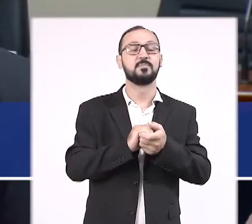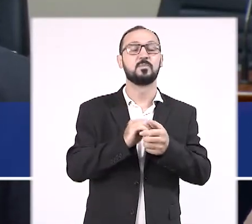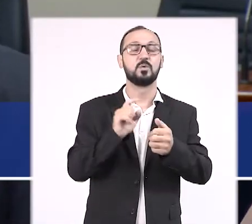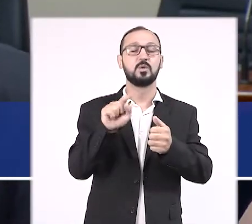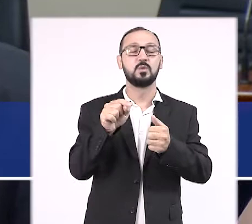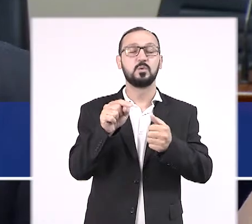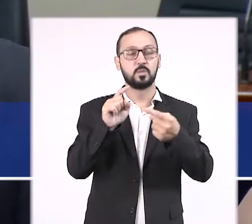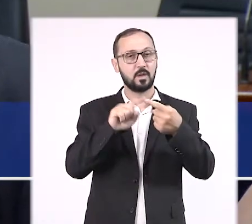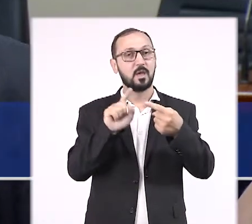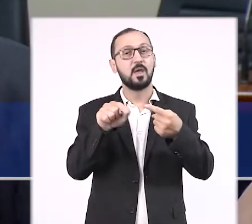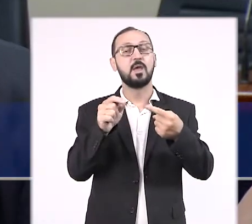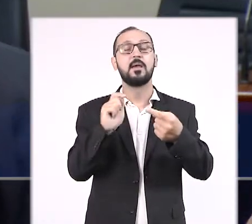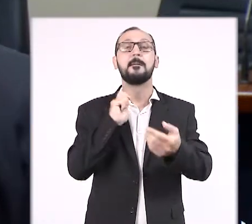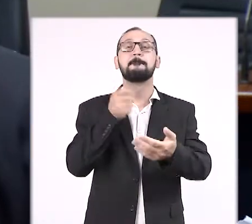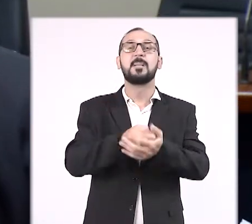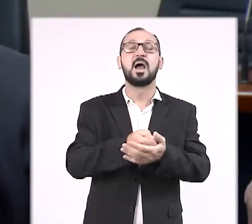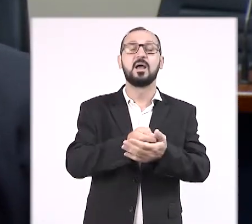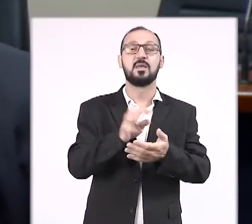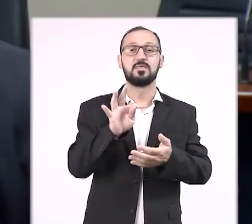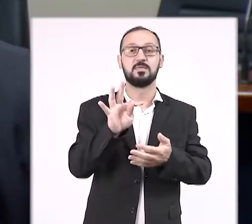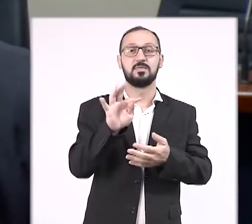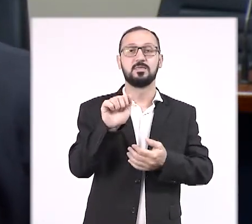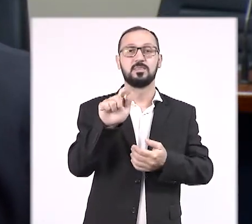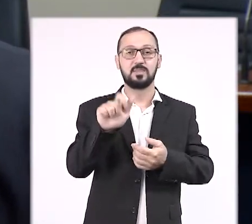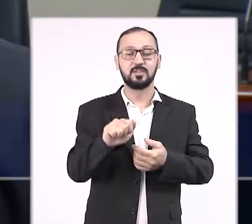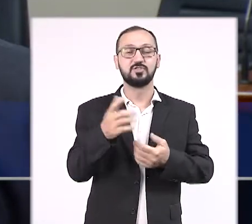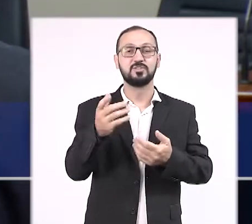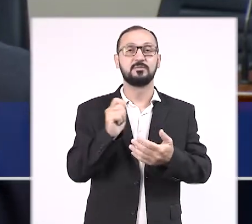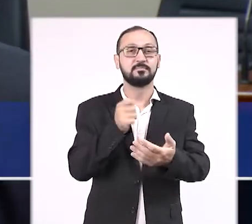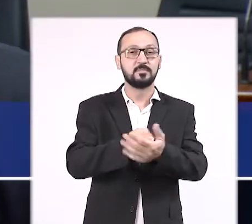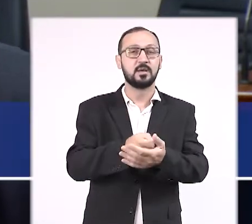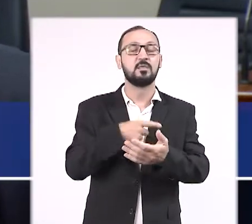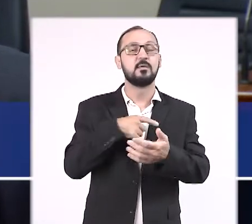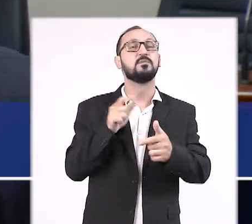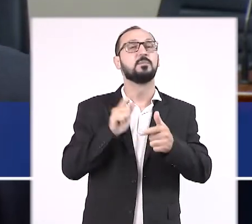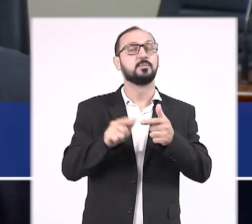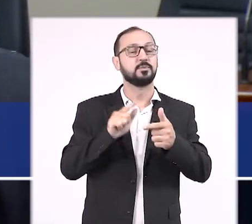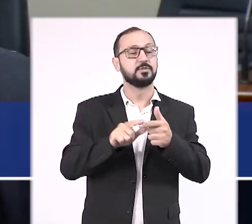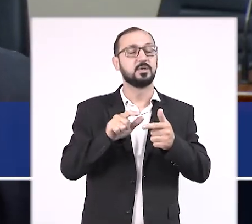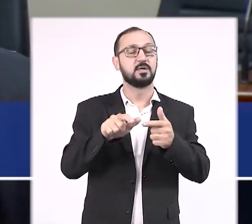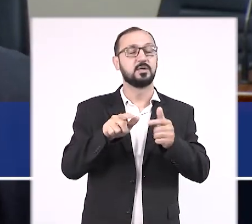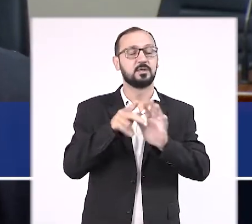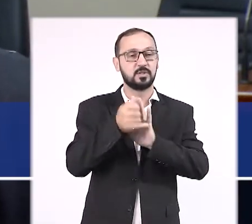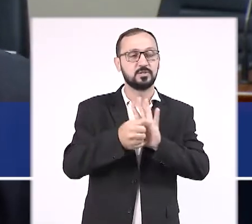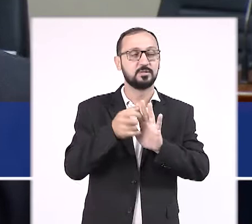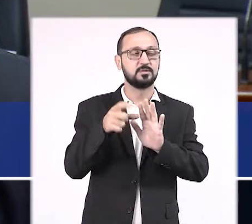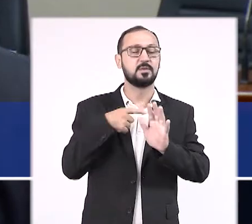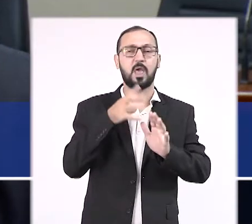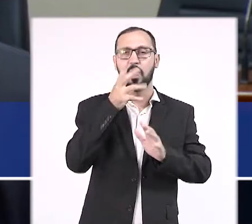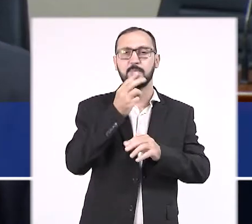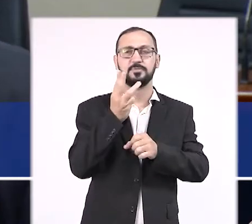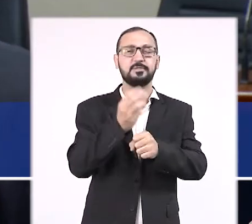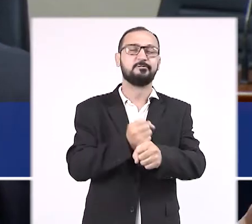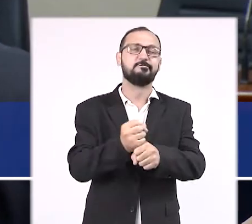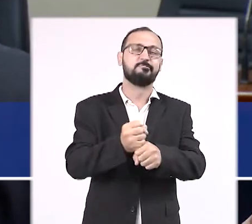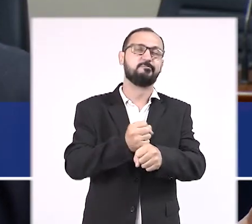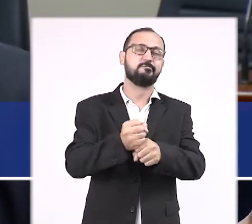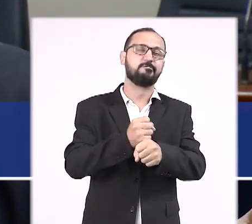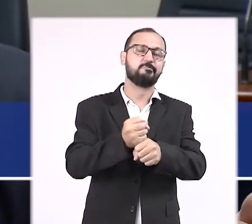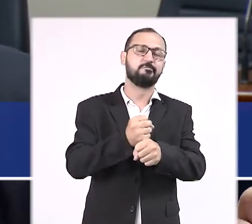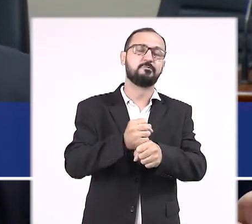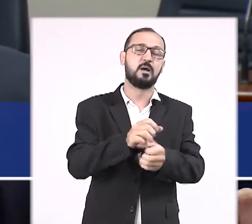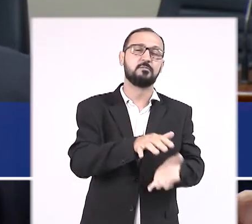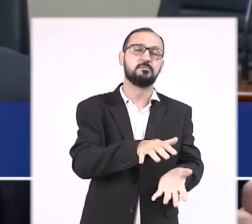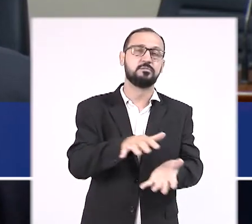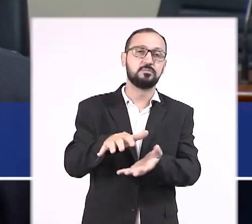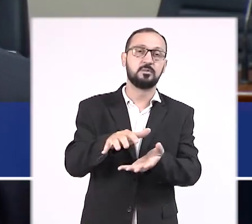Legislativa. E uma delas é a questão das taxas cartorárias, que esse projeto esteve aqui na Assembleia, nós aguardamos 3 anos